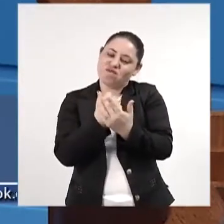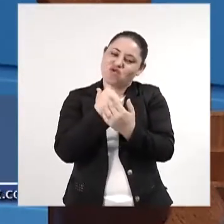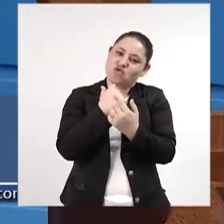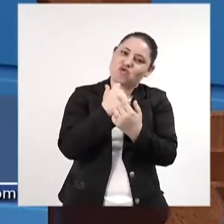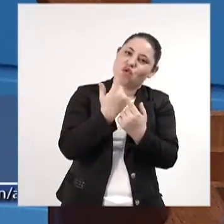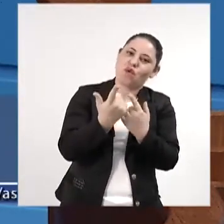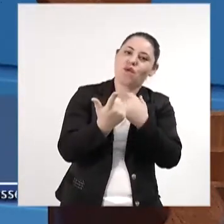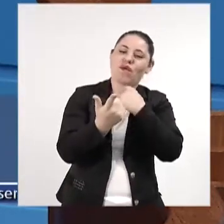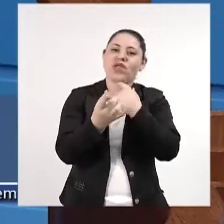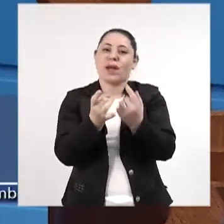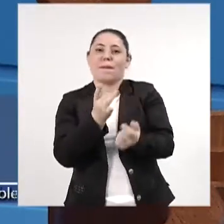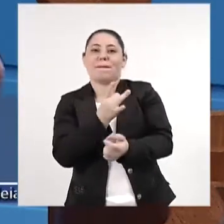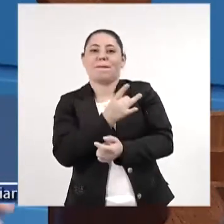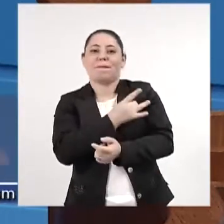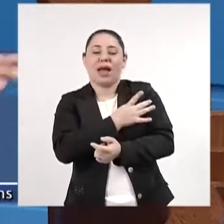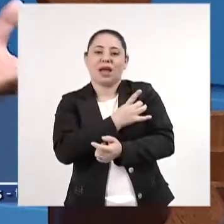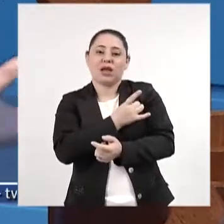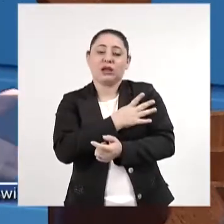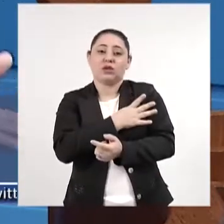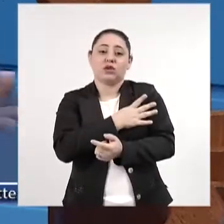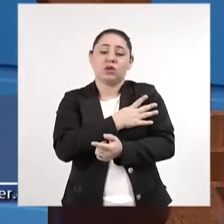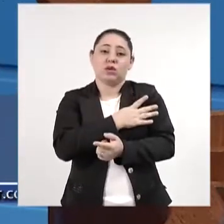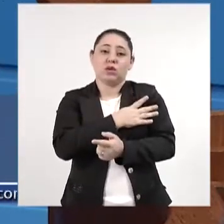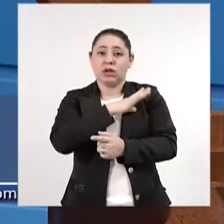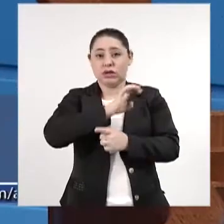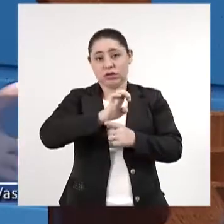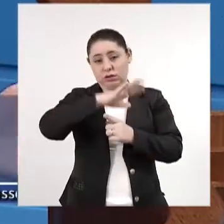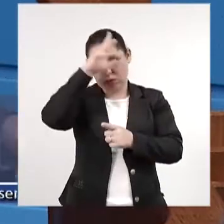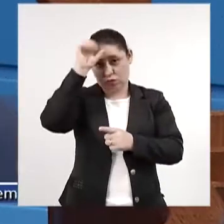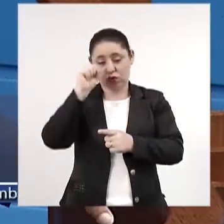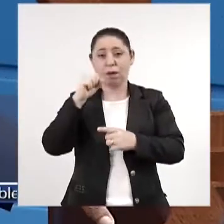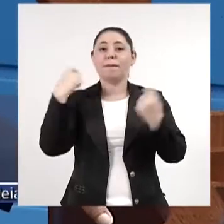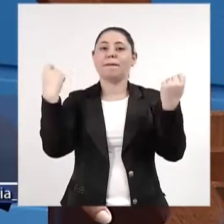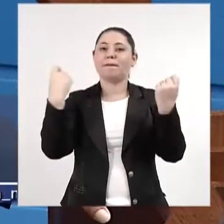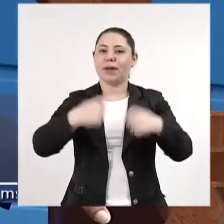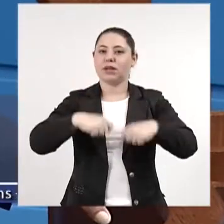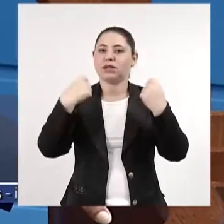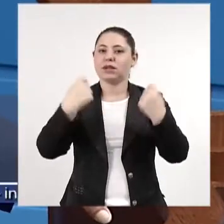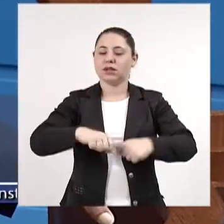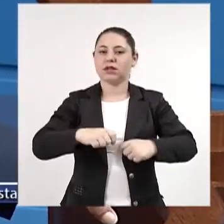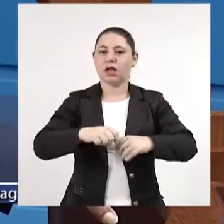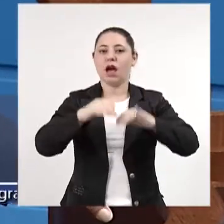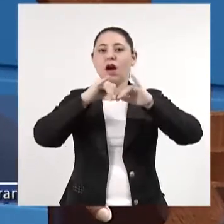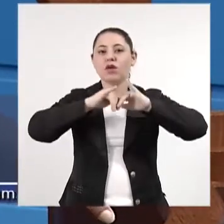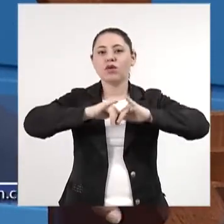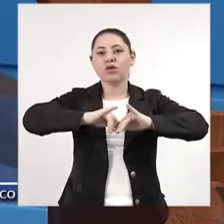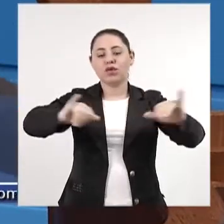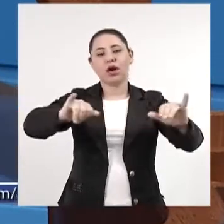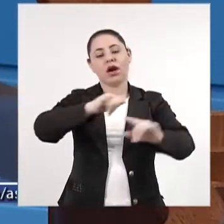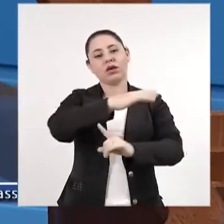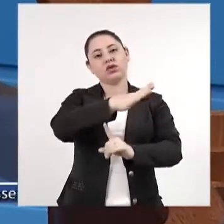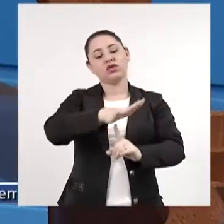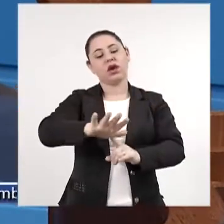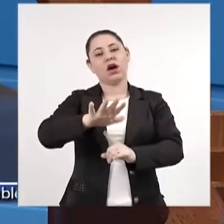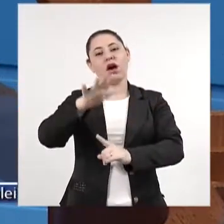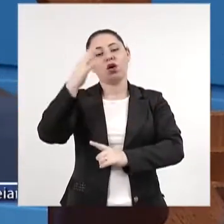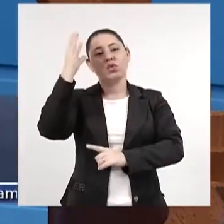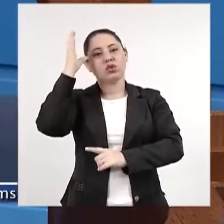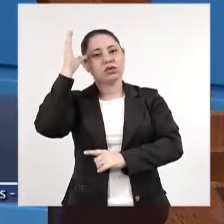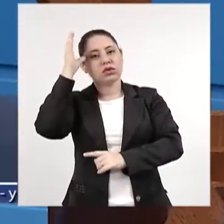Sul é destaque pelo número de usinas que tem. Então, precisa fazer isso. É preciso fazer isso.